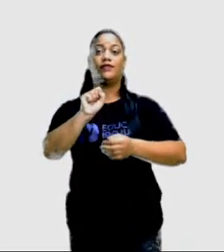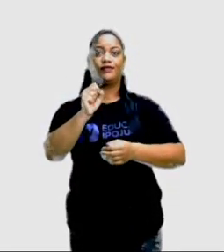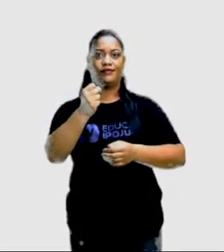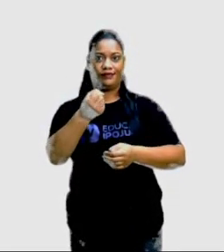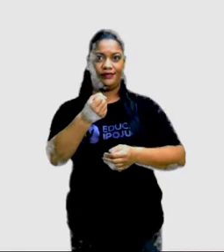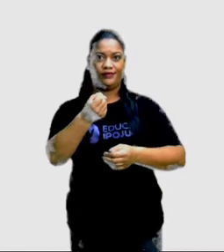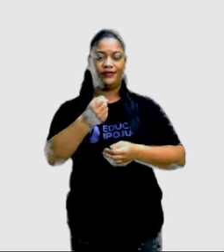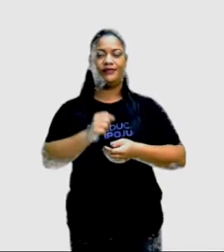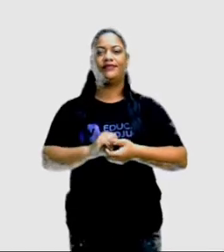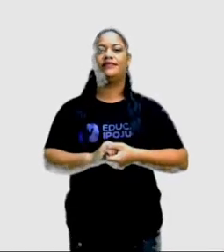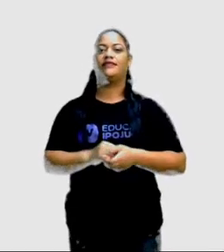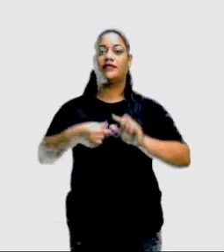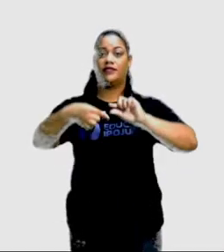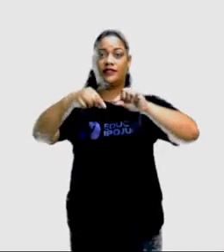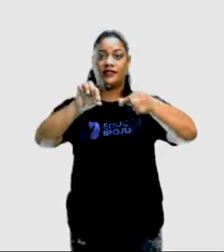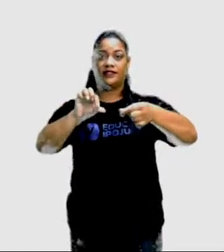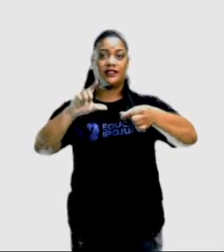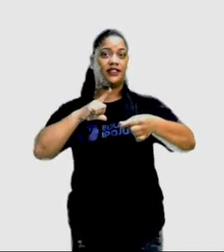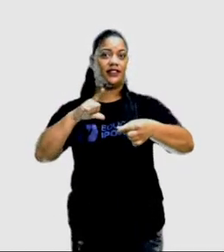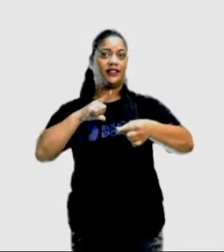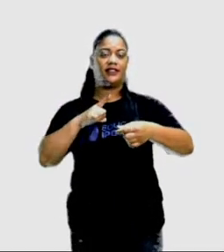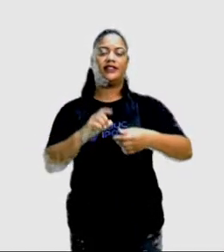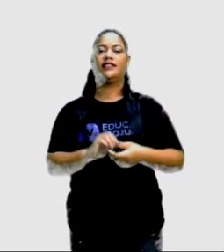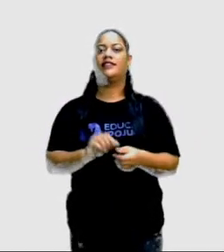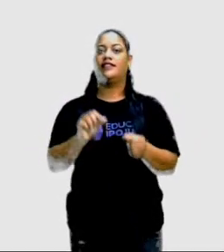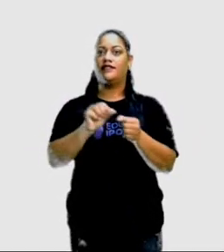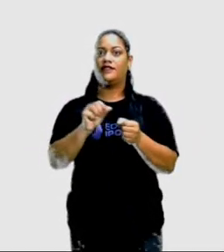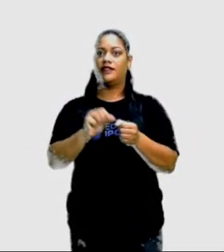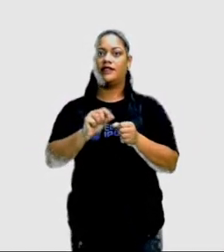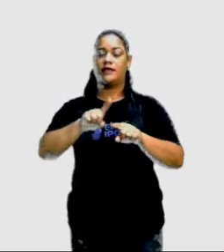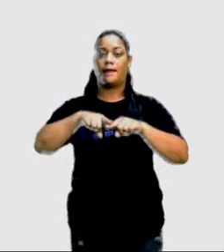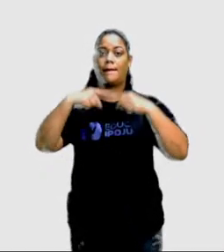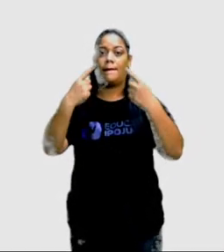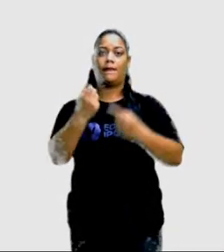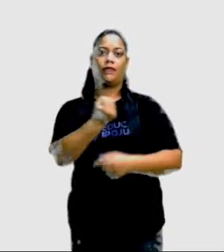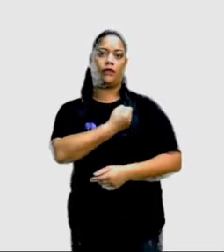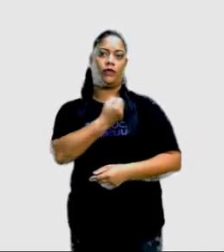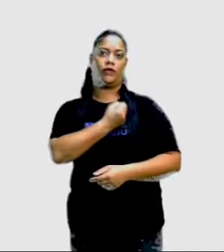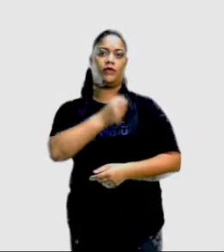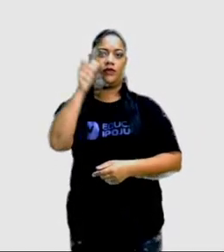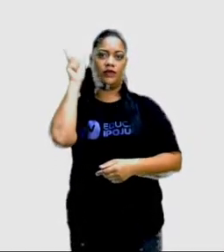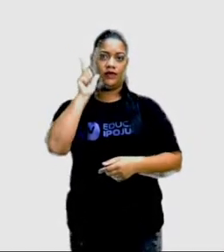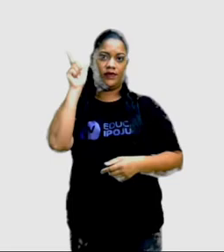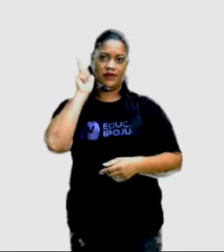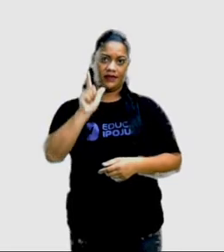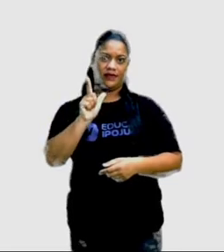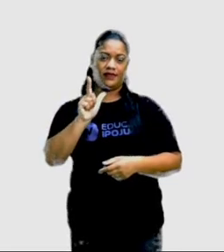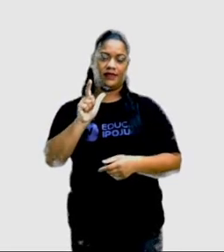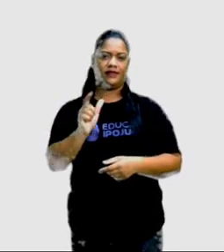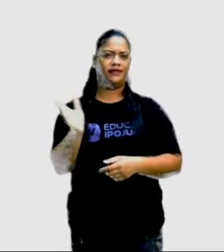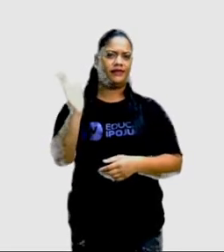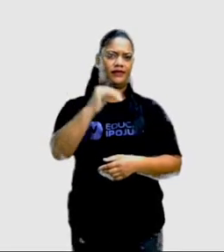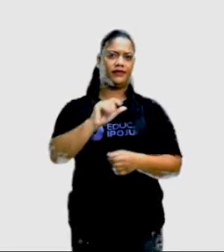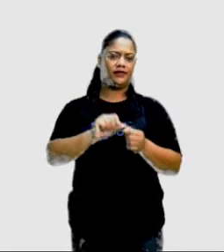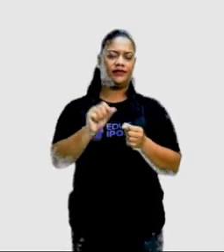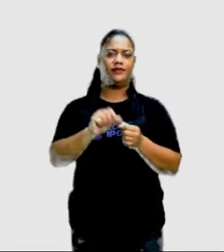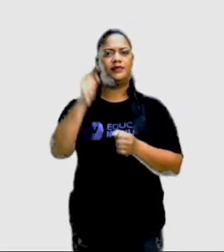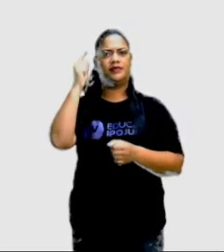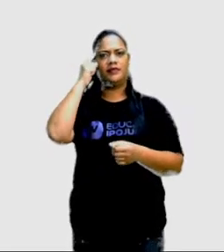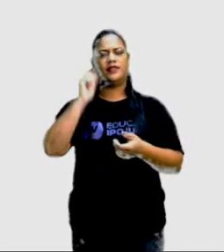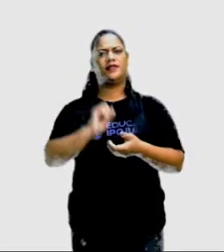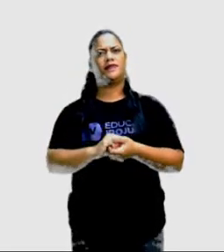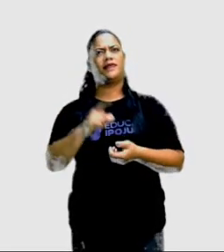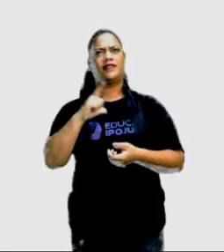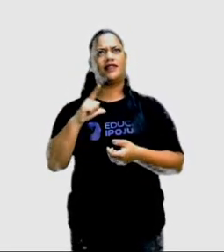que possui. Faça o maior número de maneiras que você conseguir. Vamos lá? Bem, se ele tem